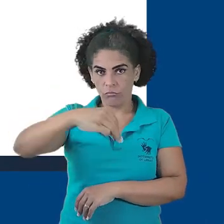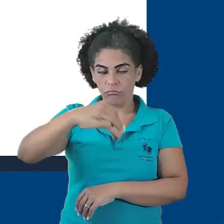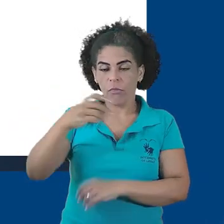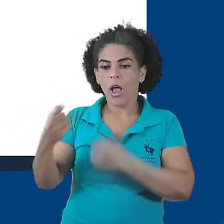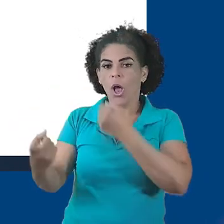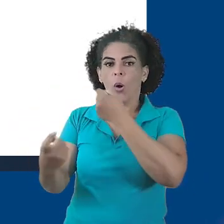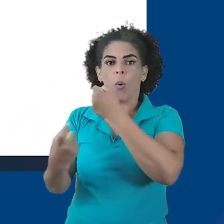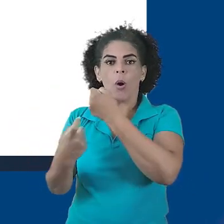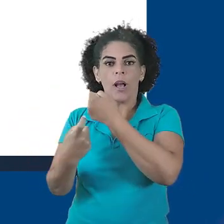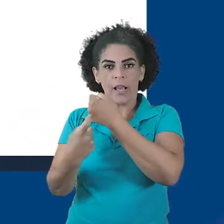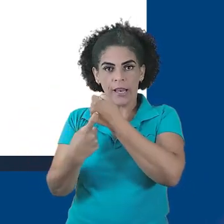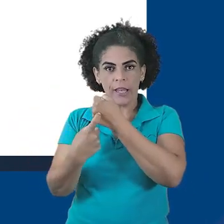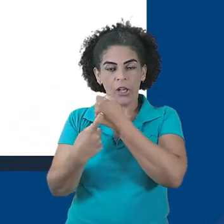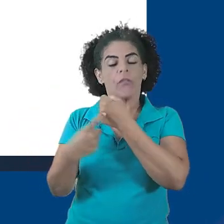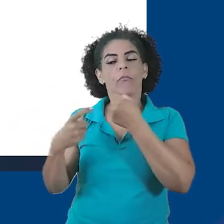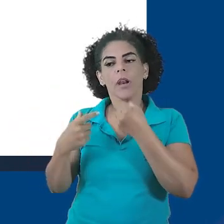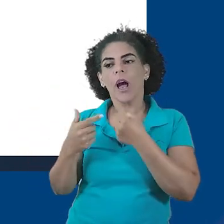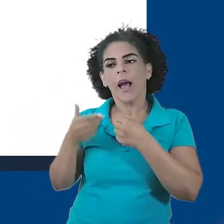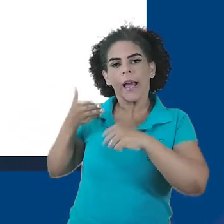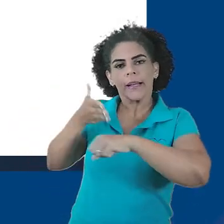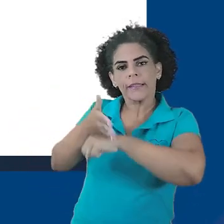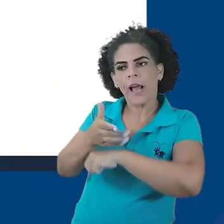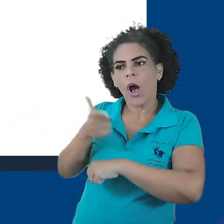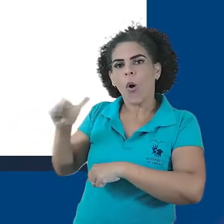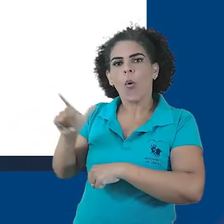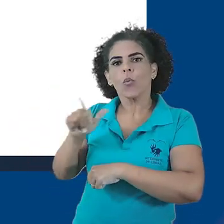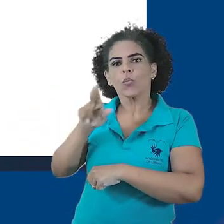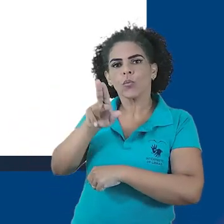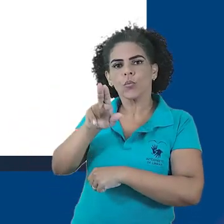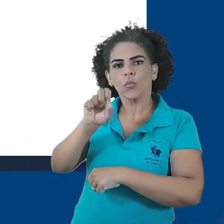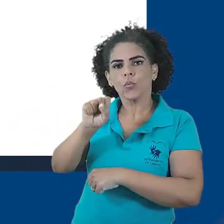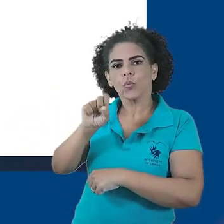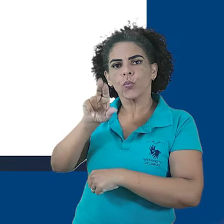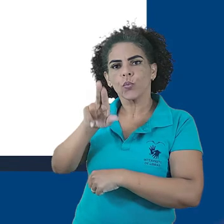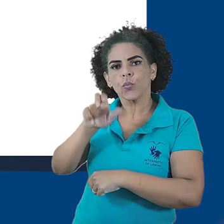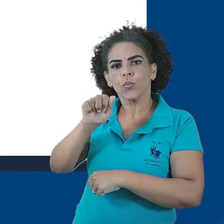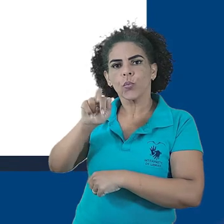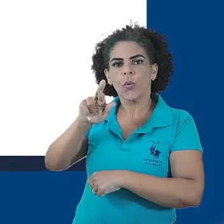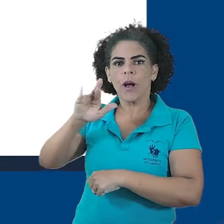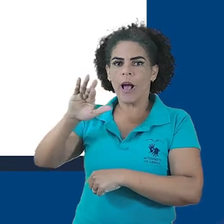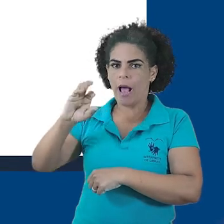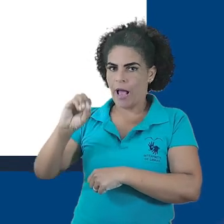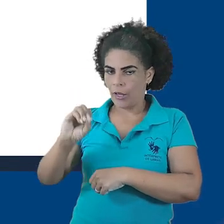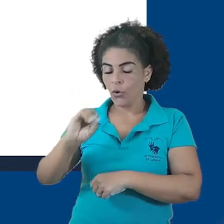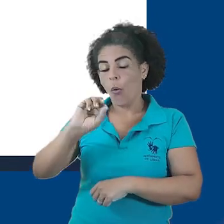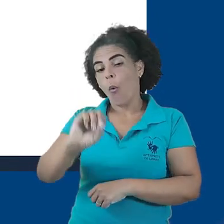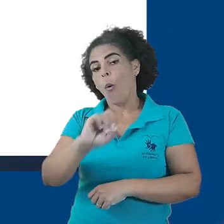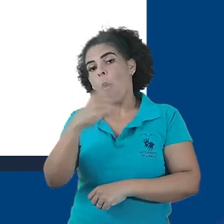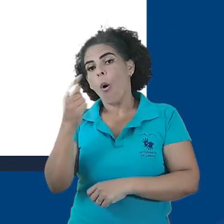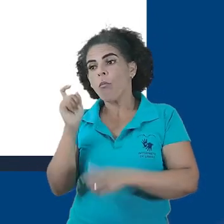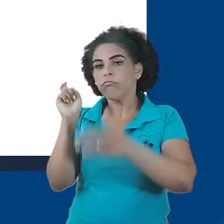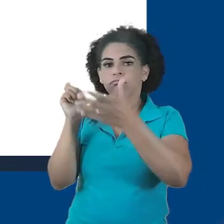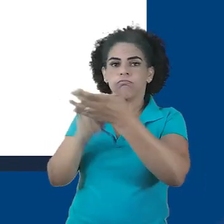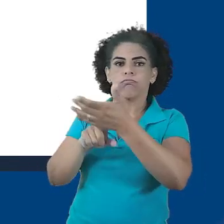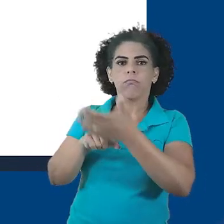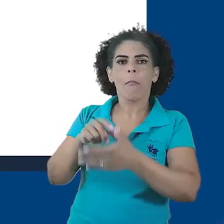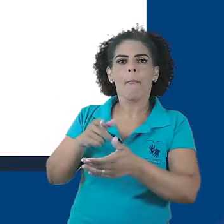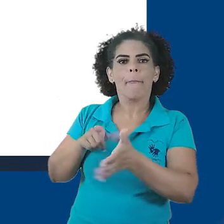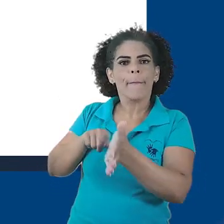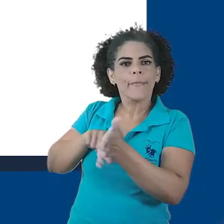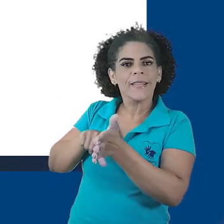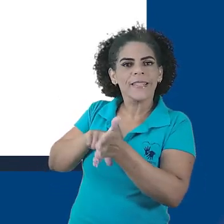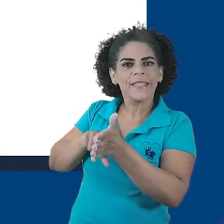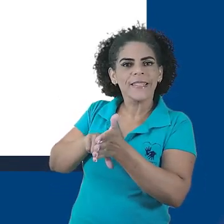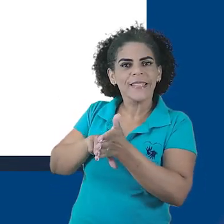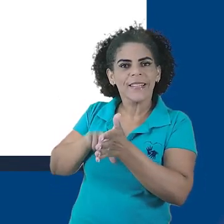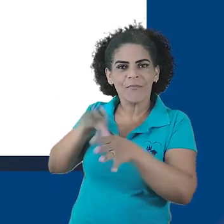setas do painel, que podem me levar para outros usuários, ou clicando sobre o botão de pesquisa, logo acima. Clicando